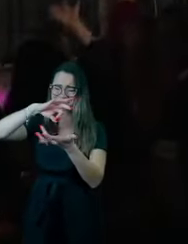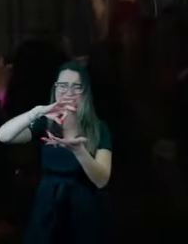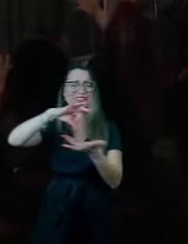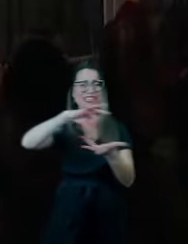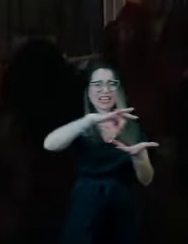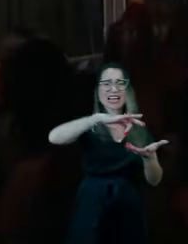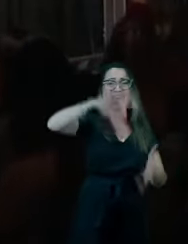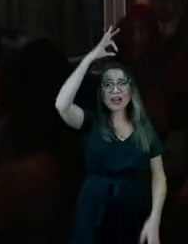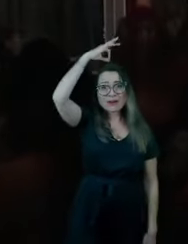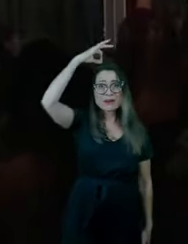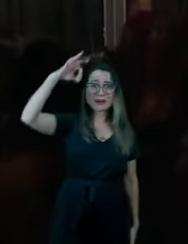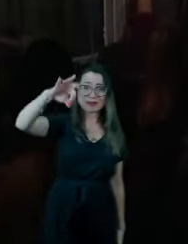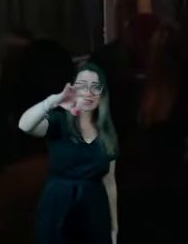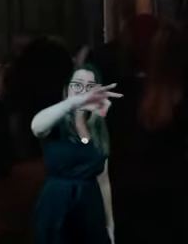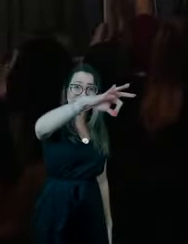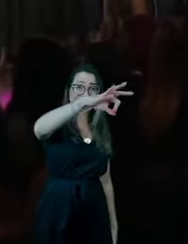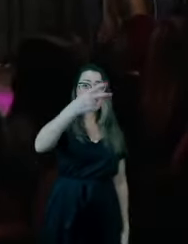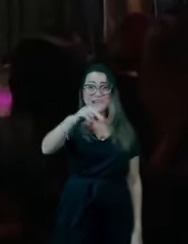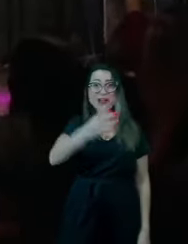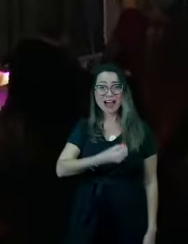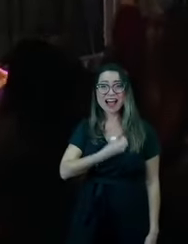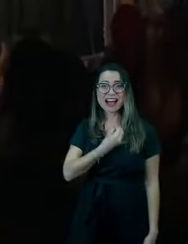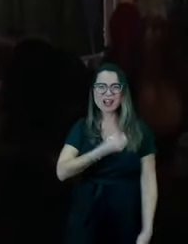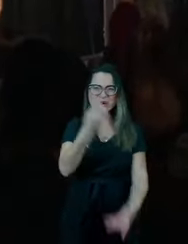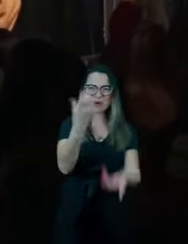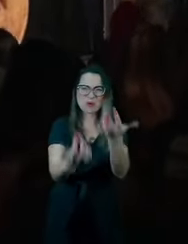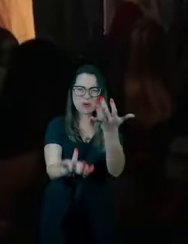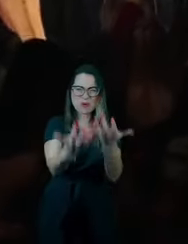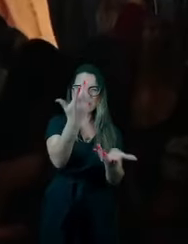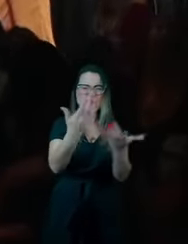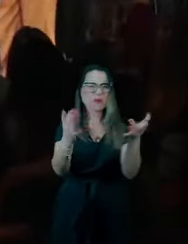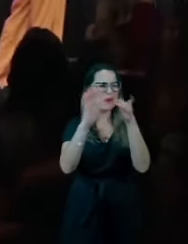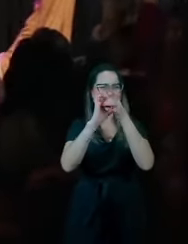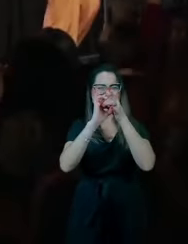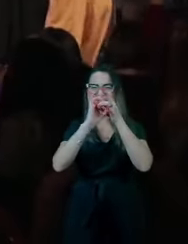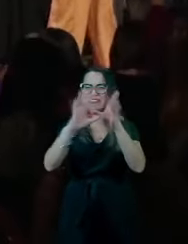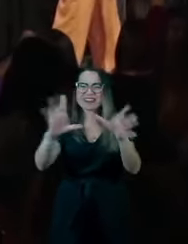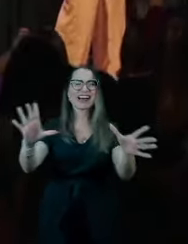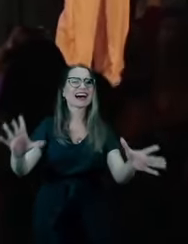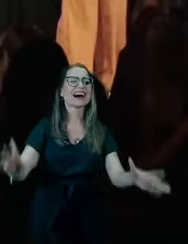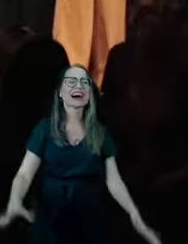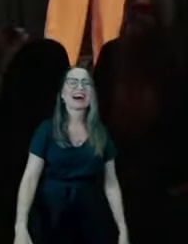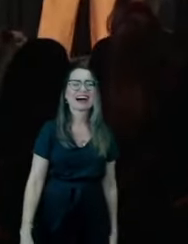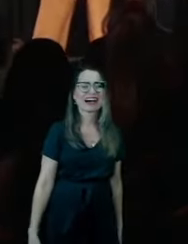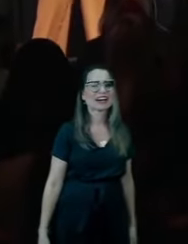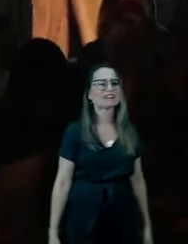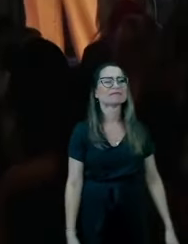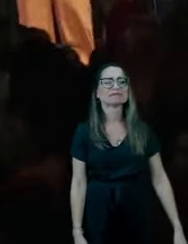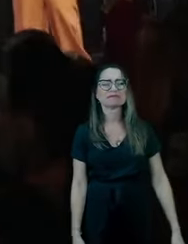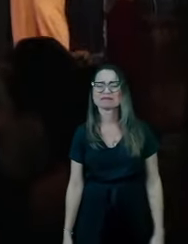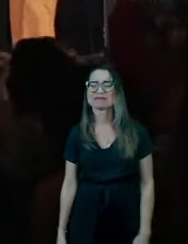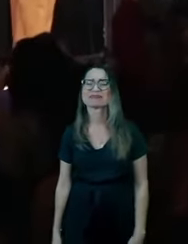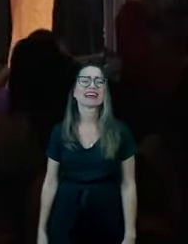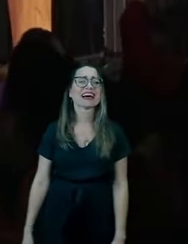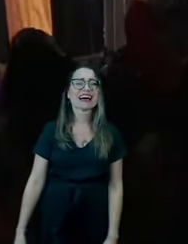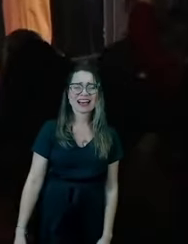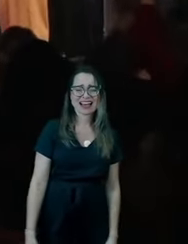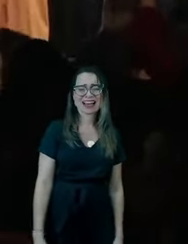Batizar aqui nessa noite, flua, flua, flua, Espírito Santo, tens liberdade